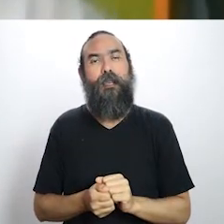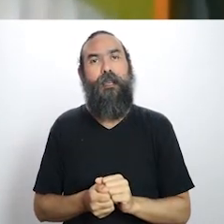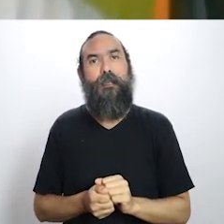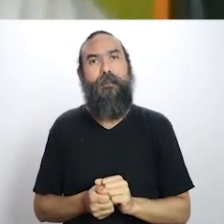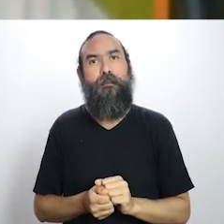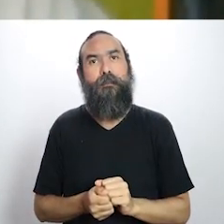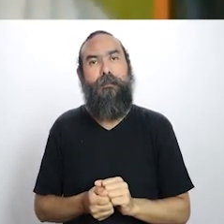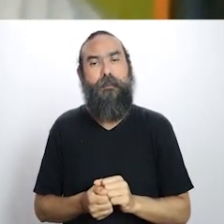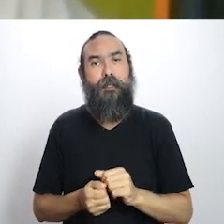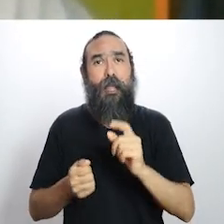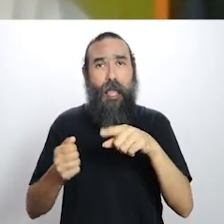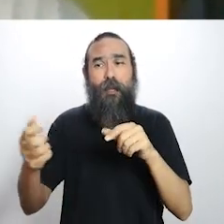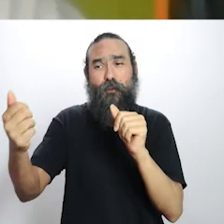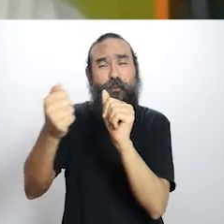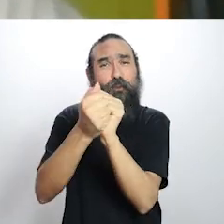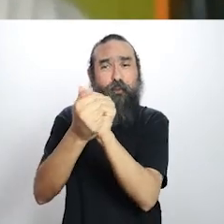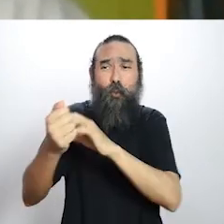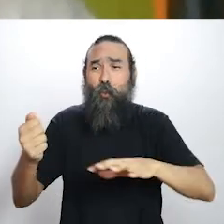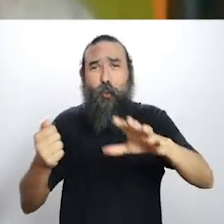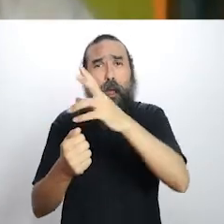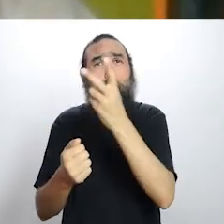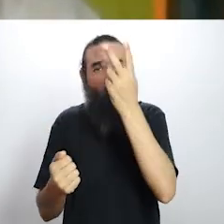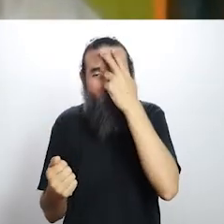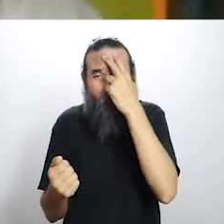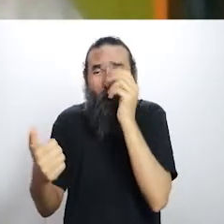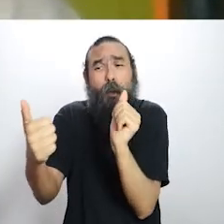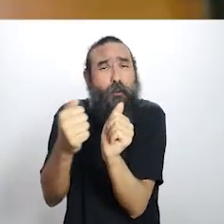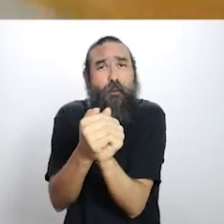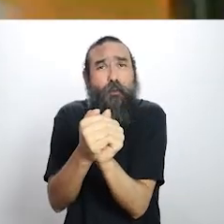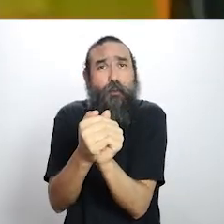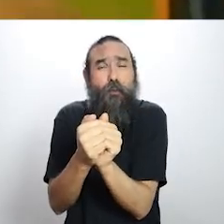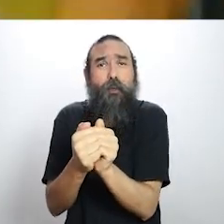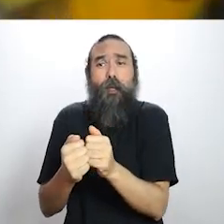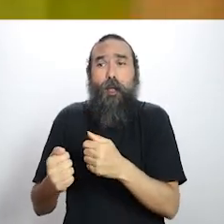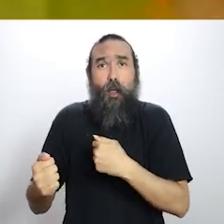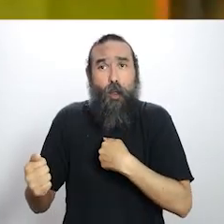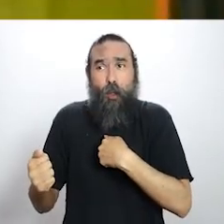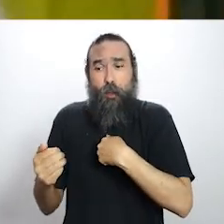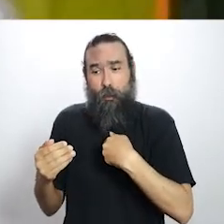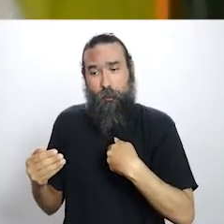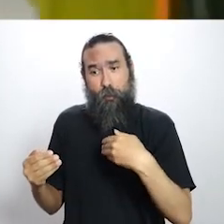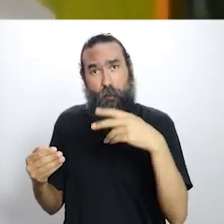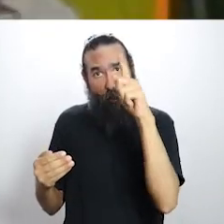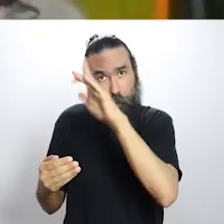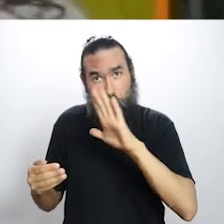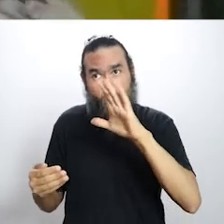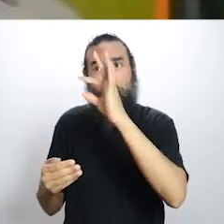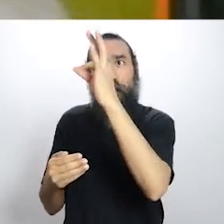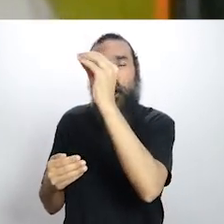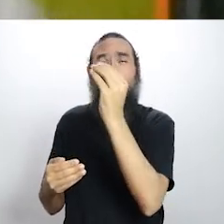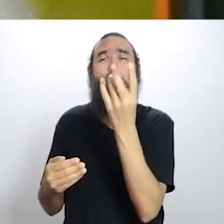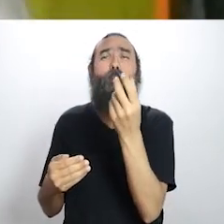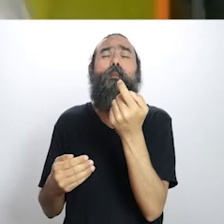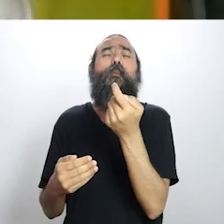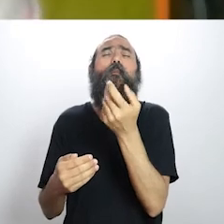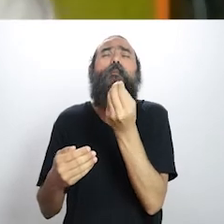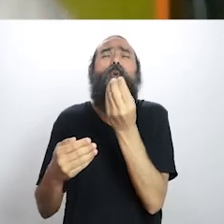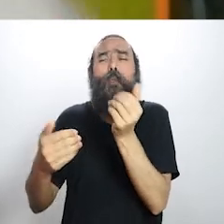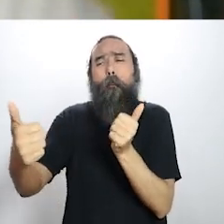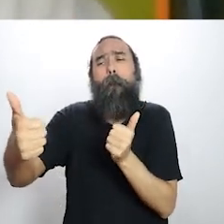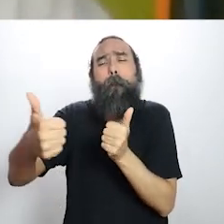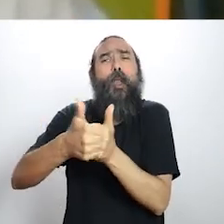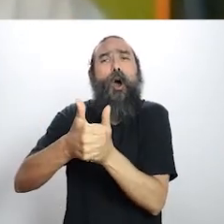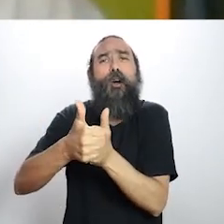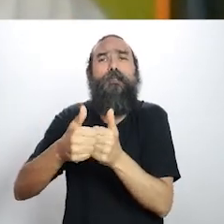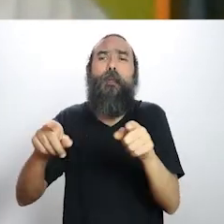cultura mesmo. E a gente está muito próximo, não tanto ao sul, mas como aqui no Nordeste de Goiânia, muito próximo